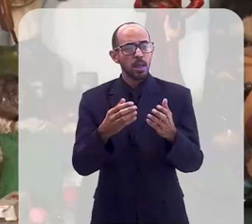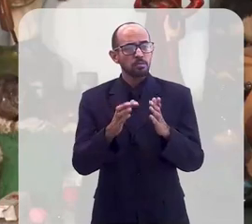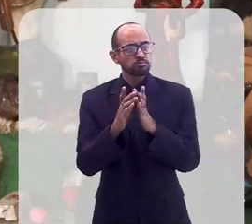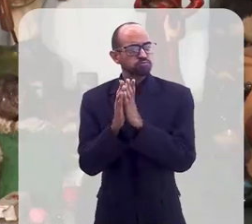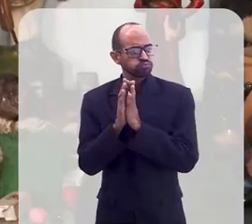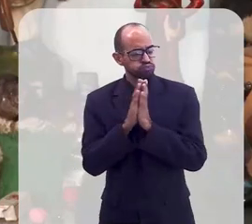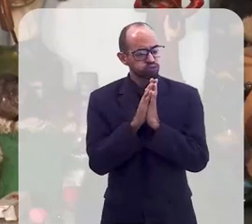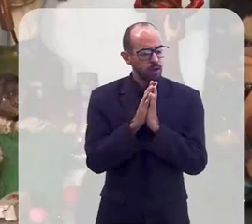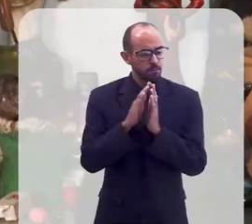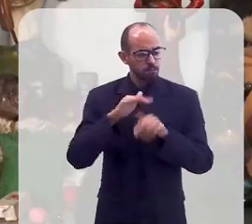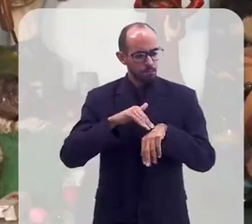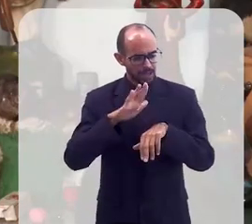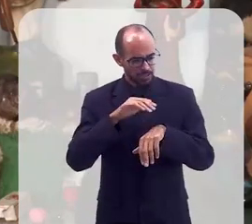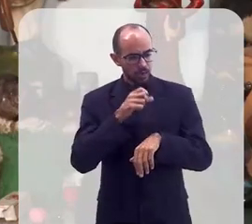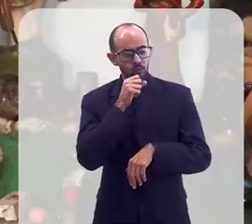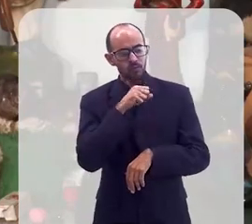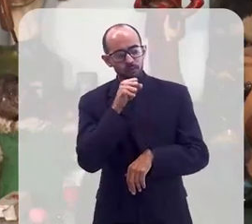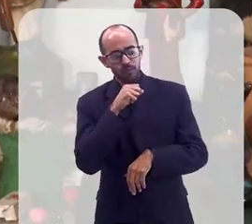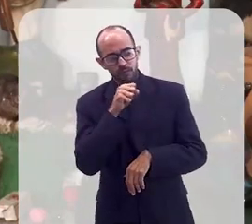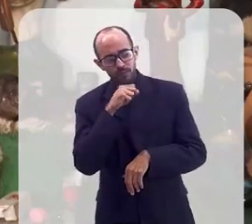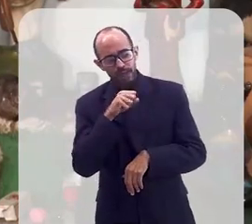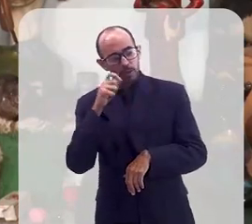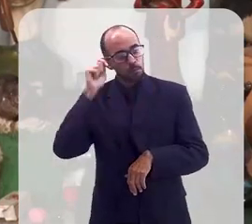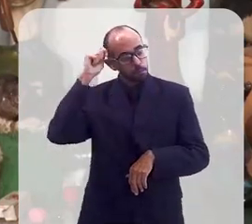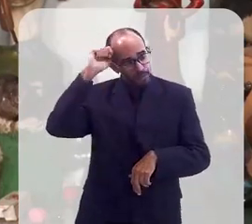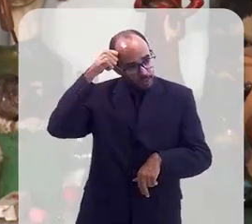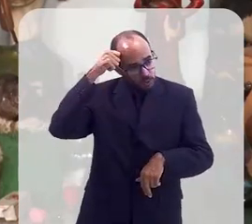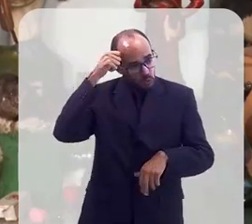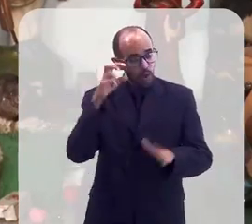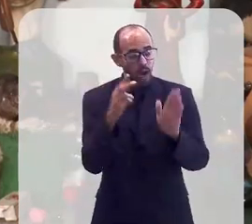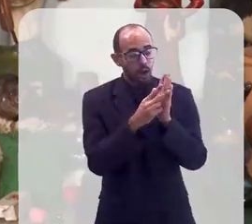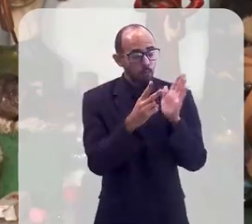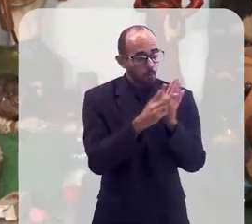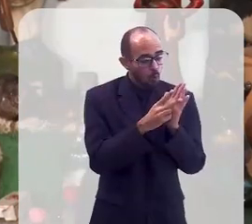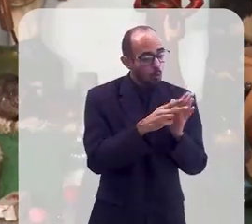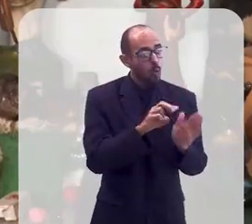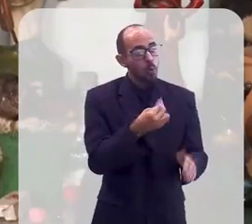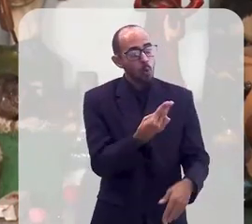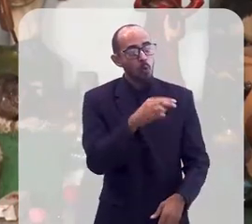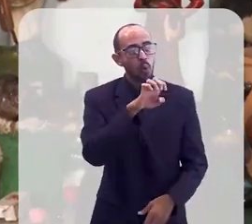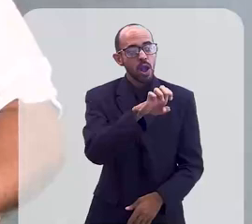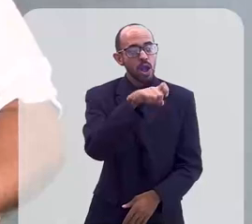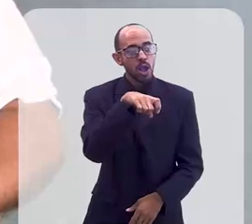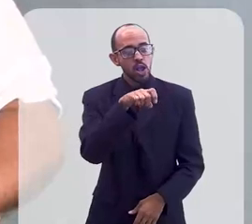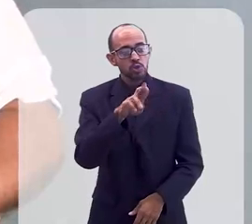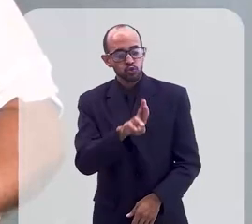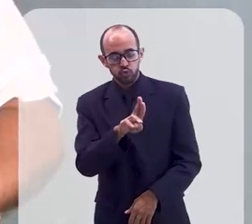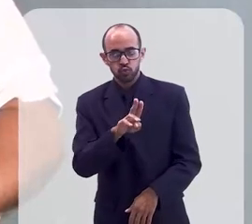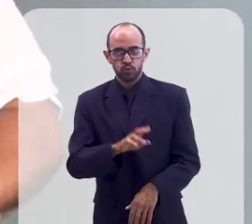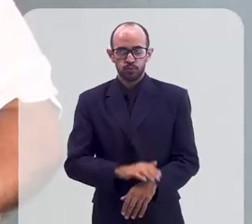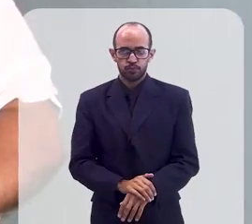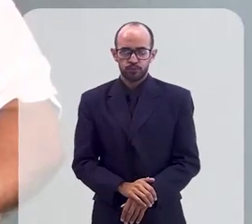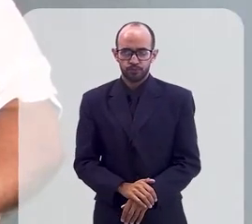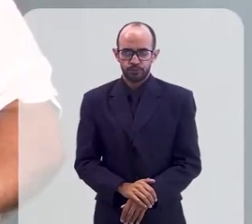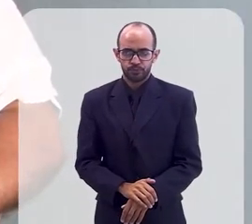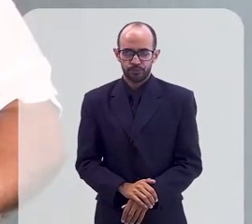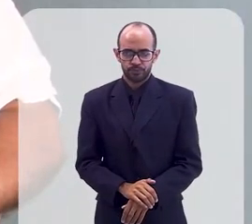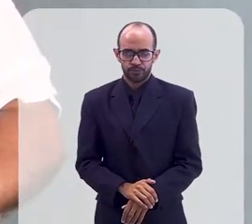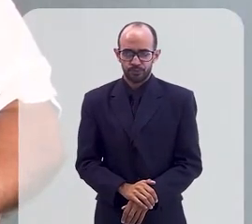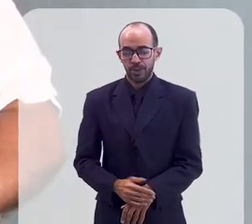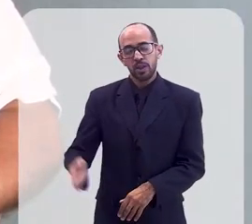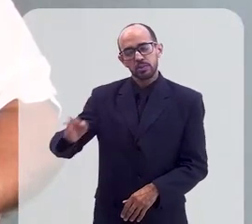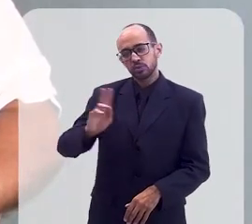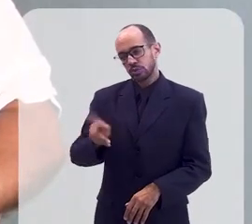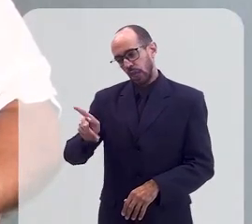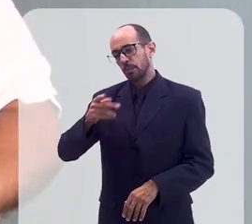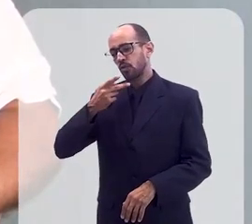pessoas hoje procura? Preto Velho, Caboclo ou Exu? Olha, eu faço essa pergunta também a todo mundo, é